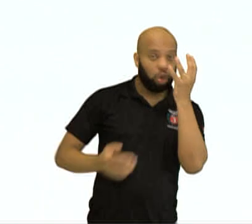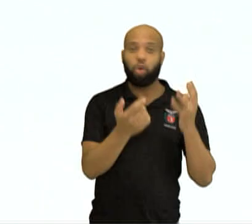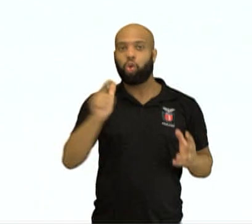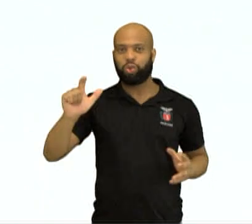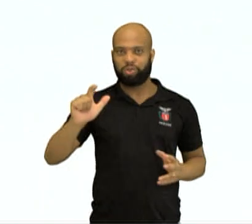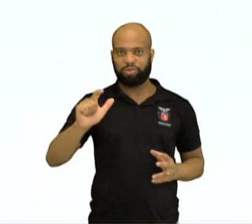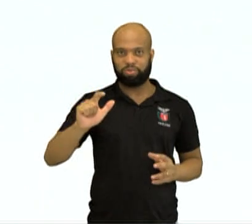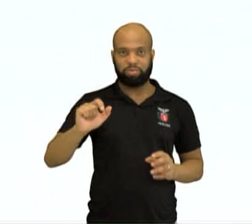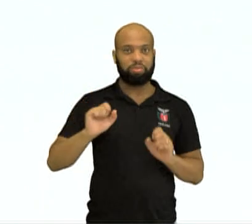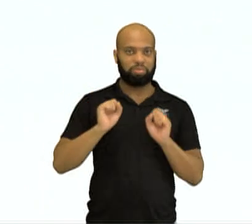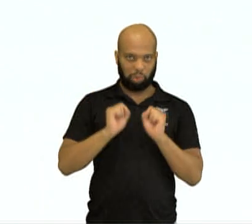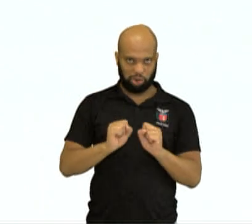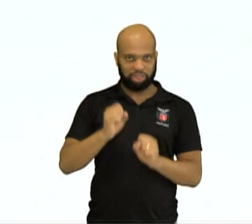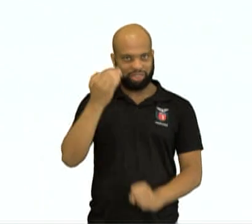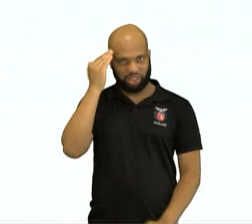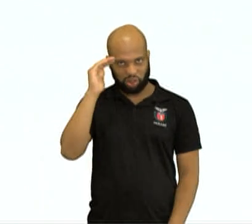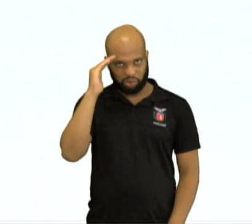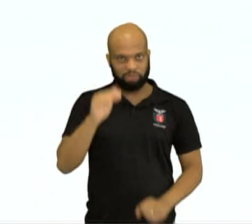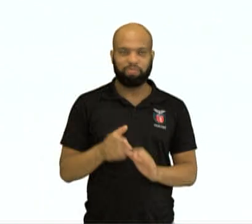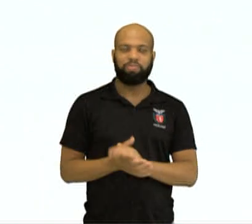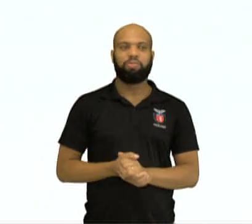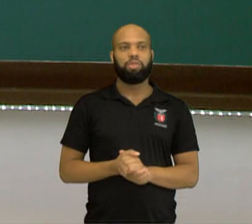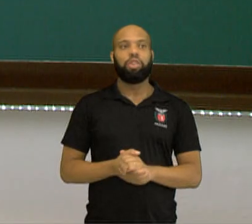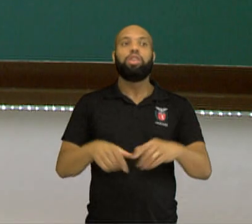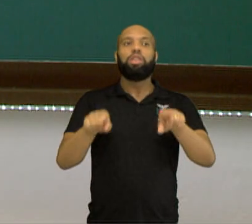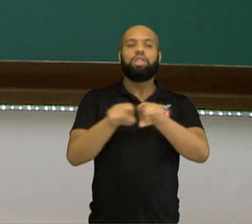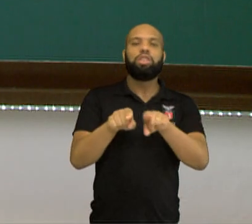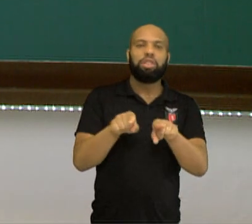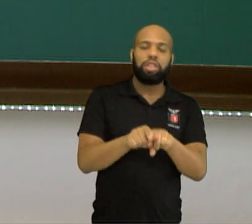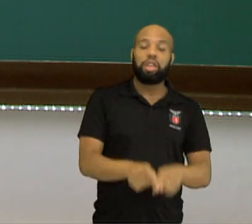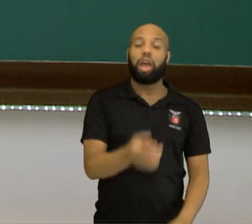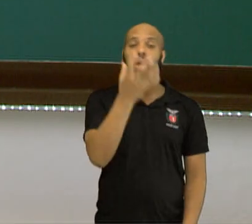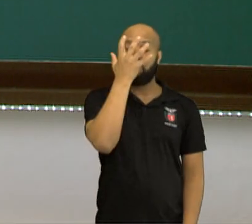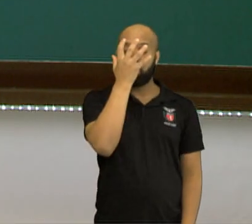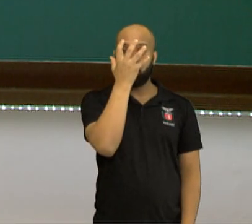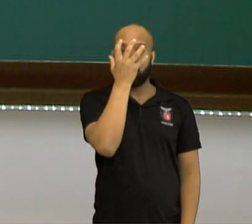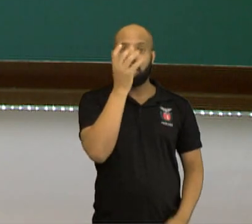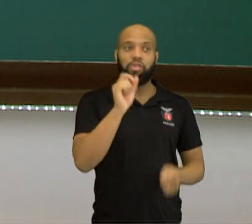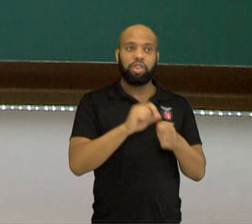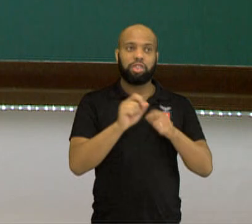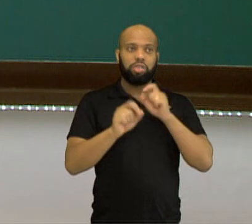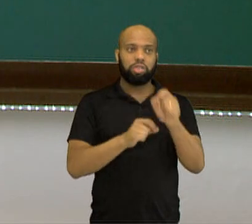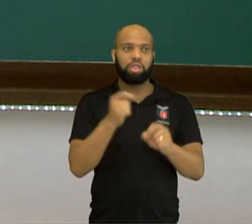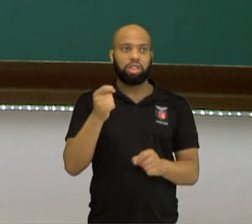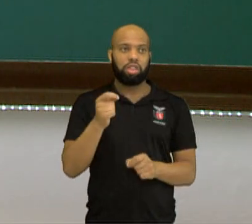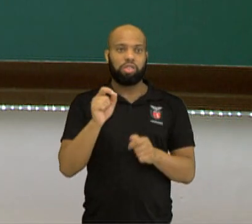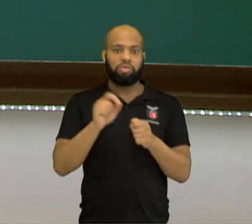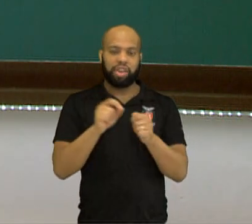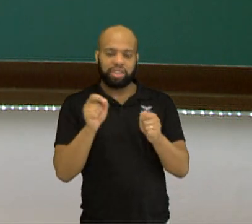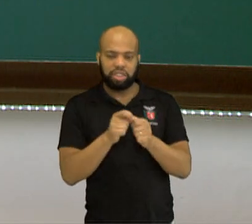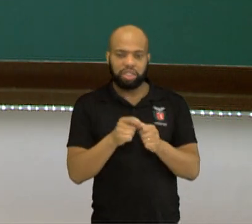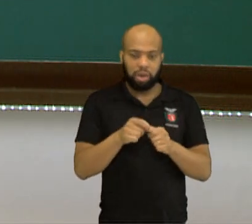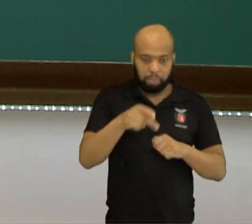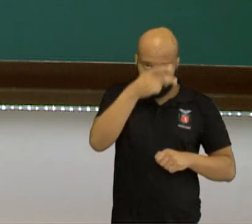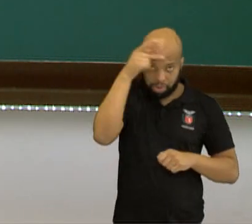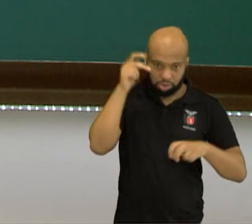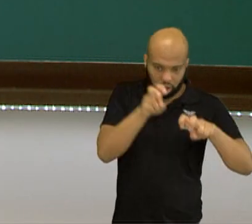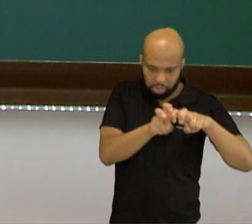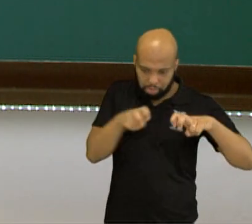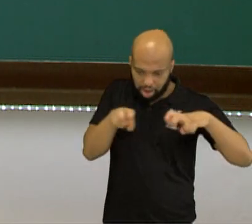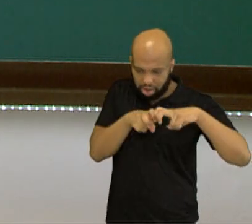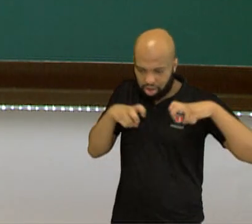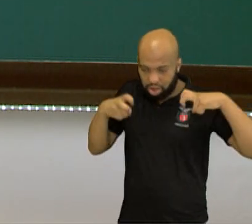uma personagem. Elas ampliavam a imagem do ator e